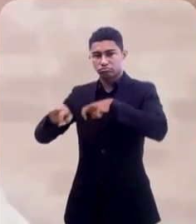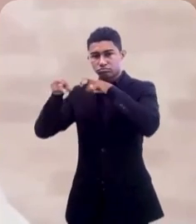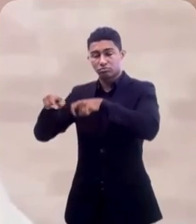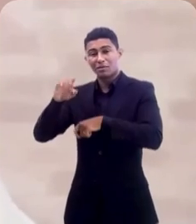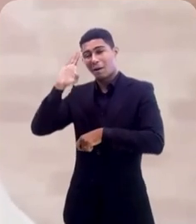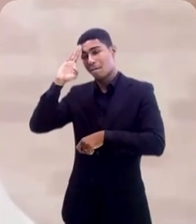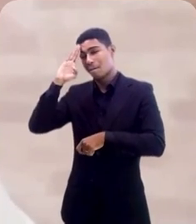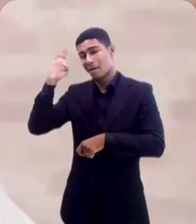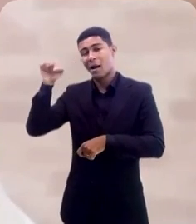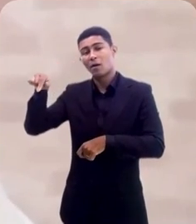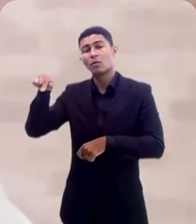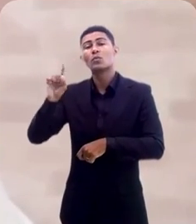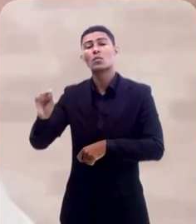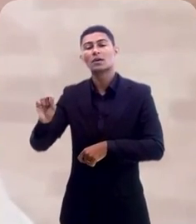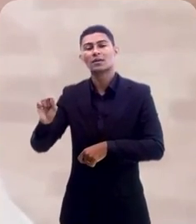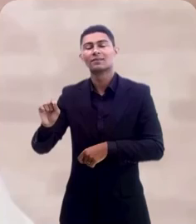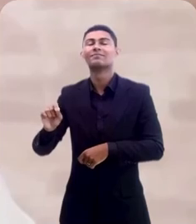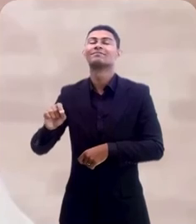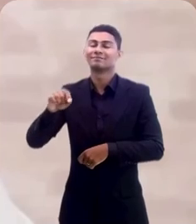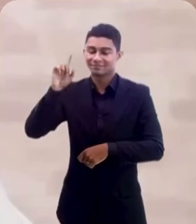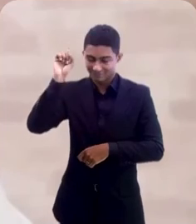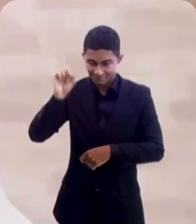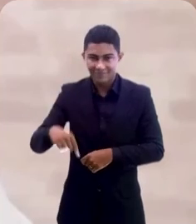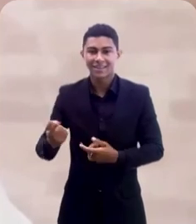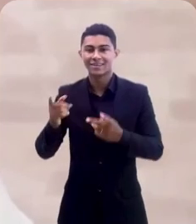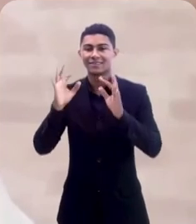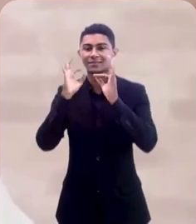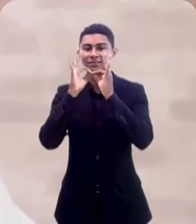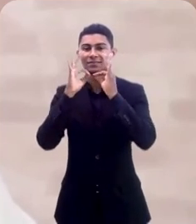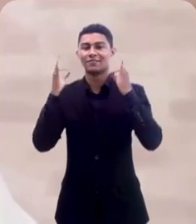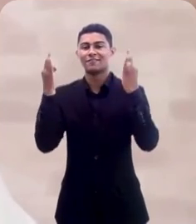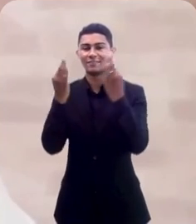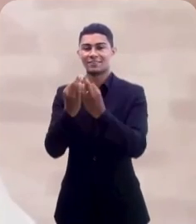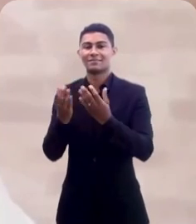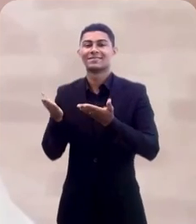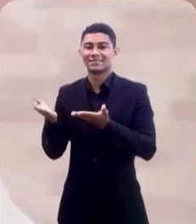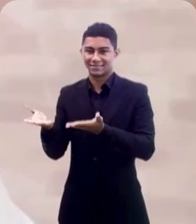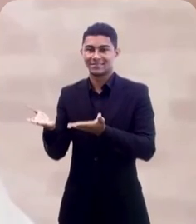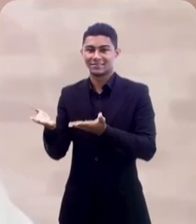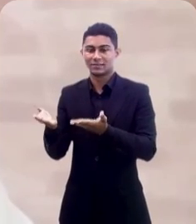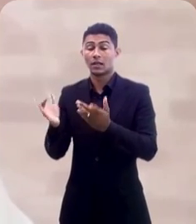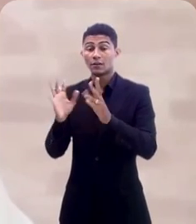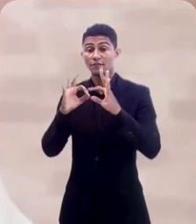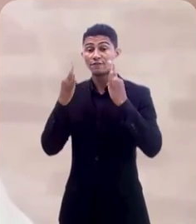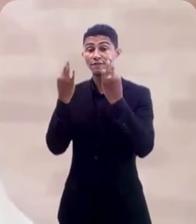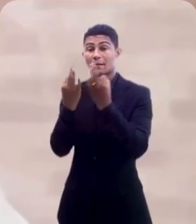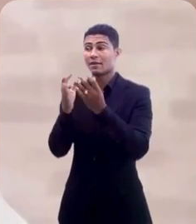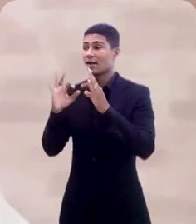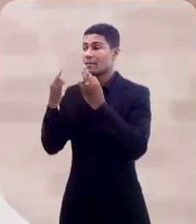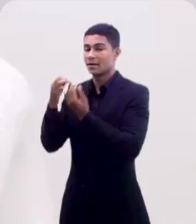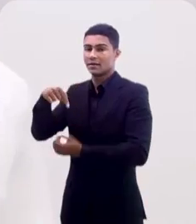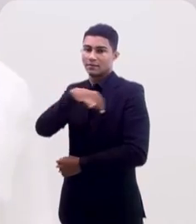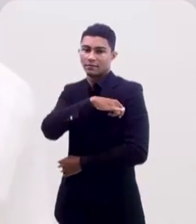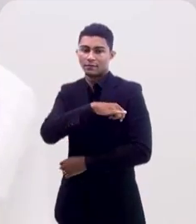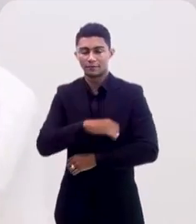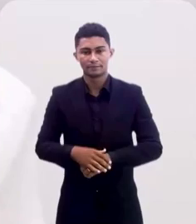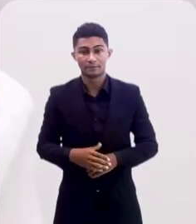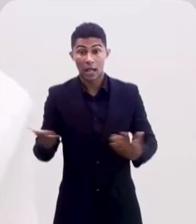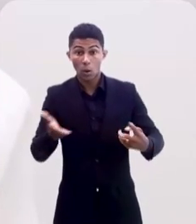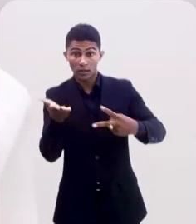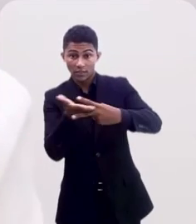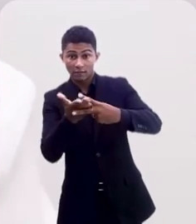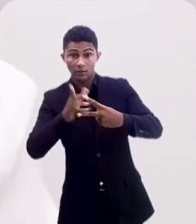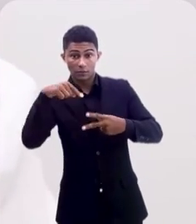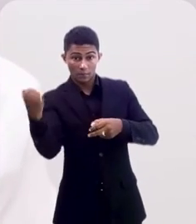rural é chamada, no nosso caso, Família Rural Fluminense. A gente vai fazer um